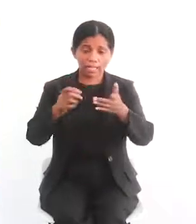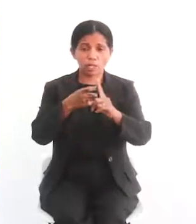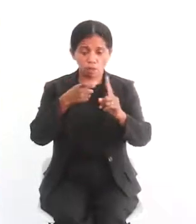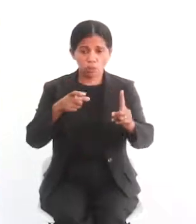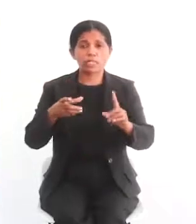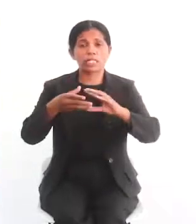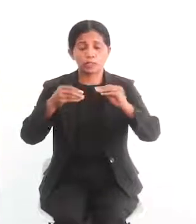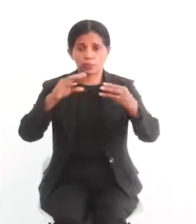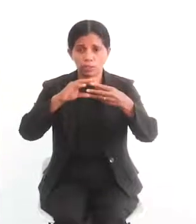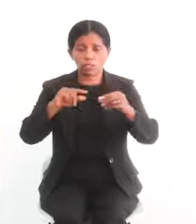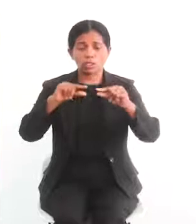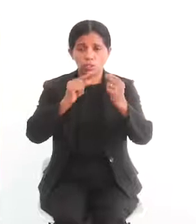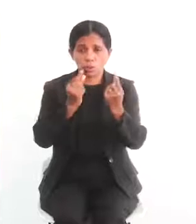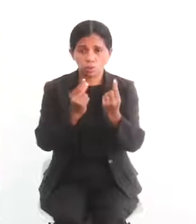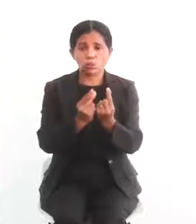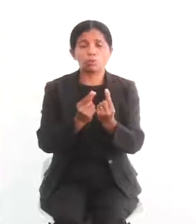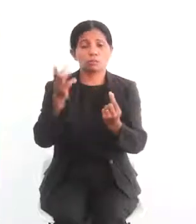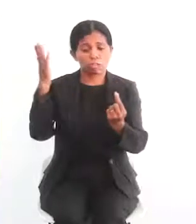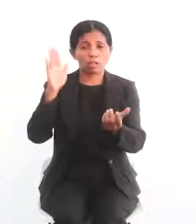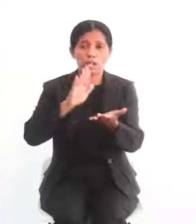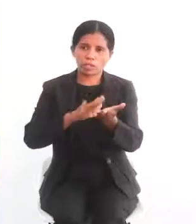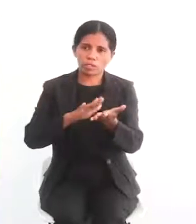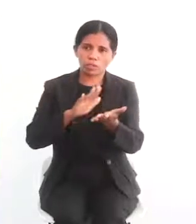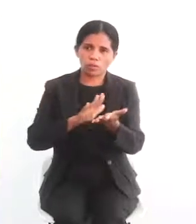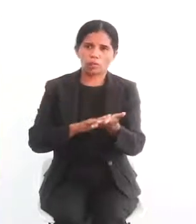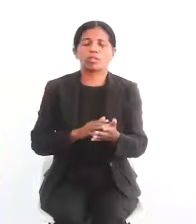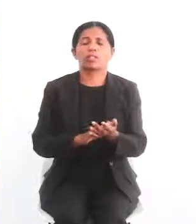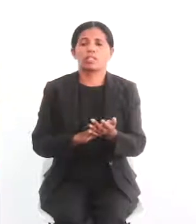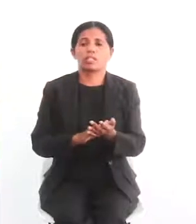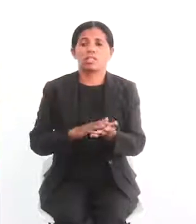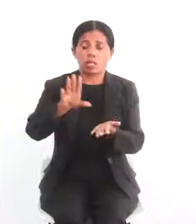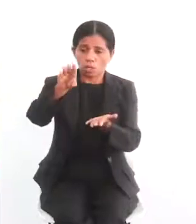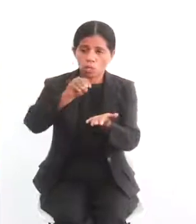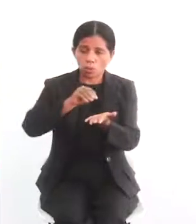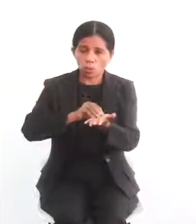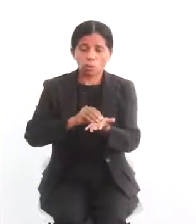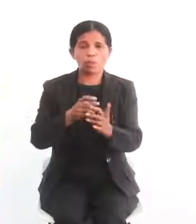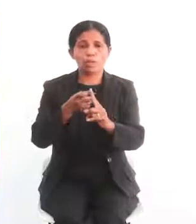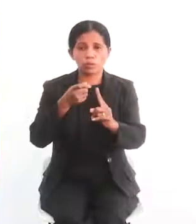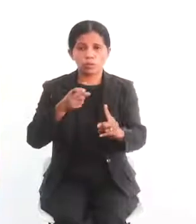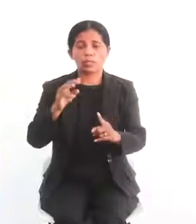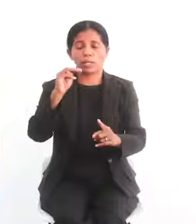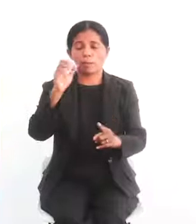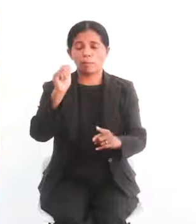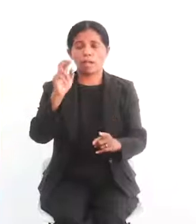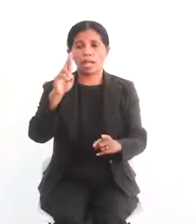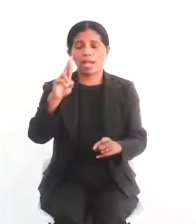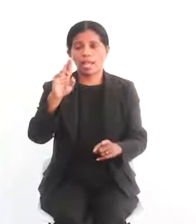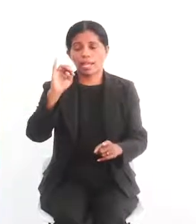são Equipa do Currículo EB, adaptou da história de Maria Imaculada, dos Reis